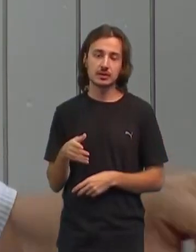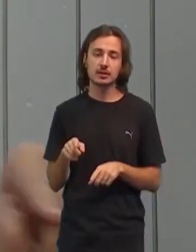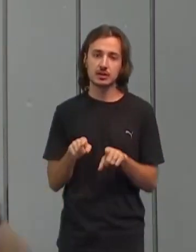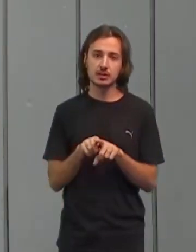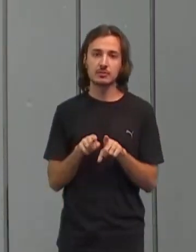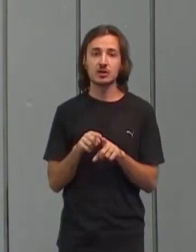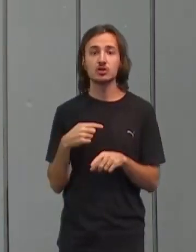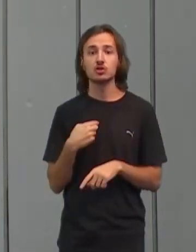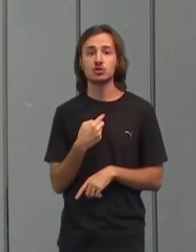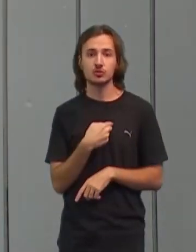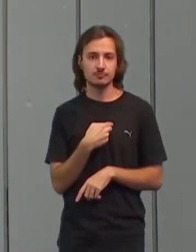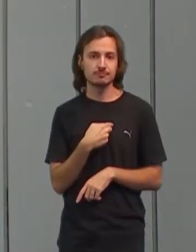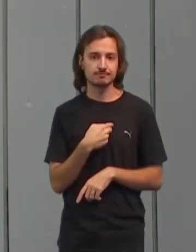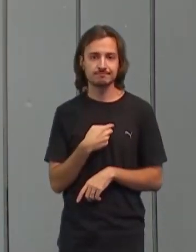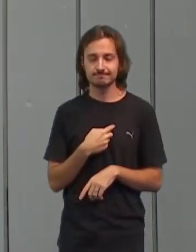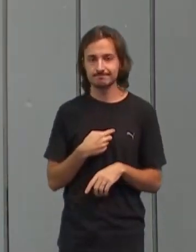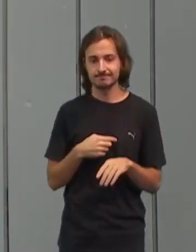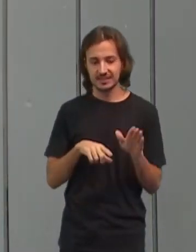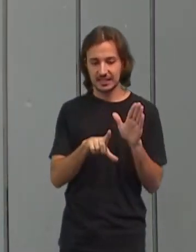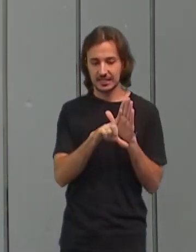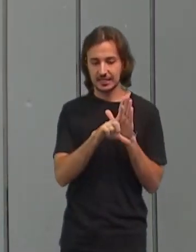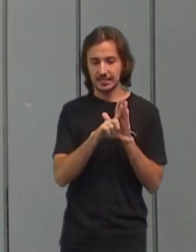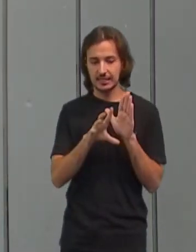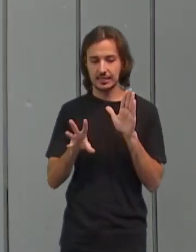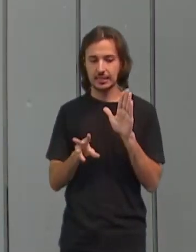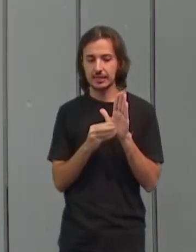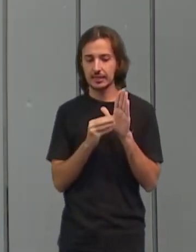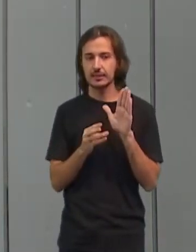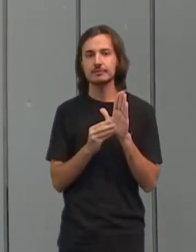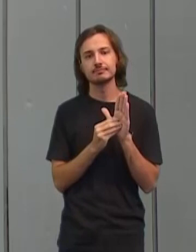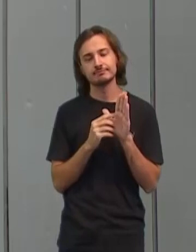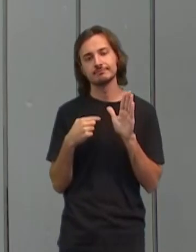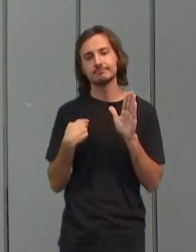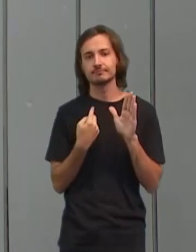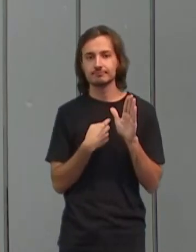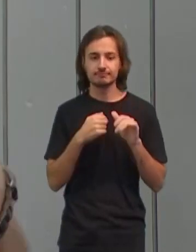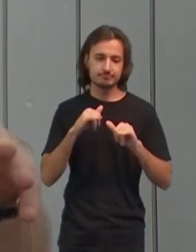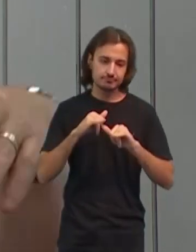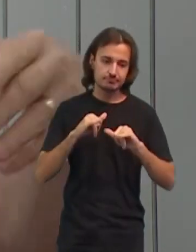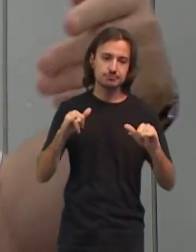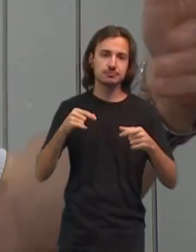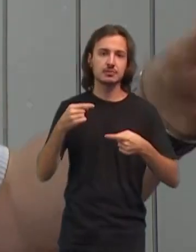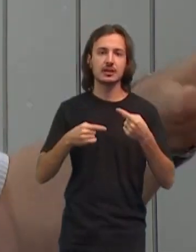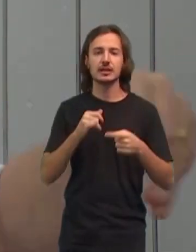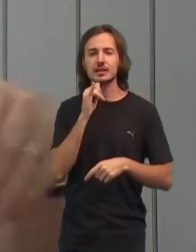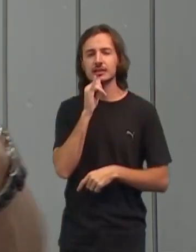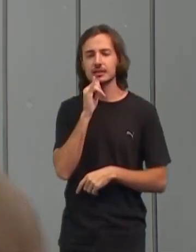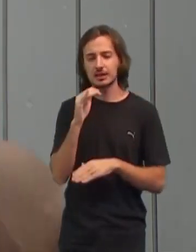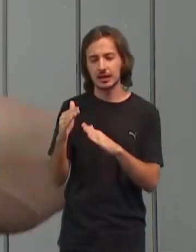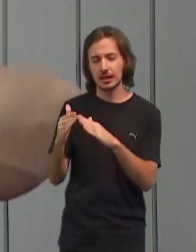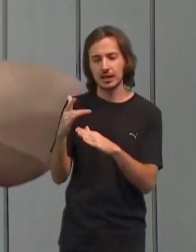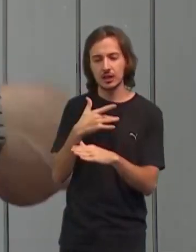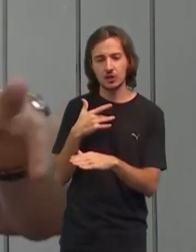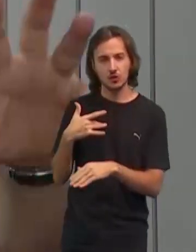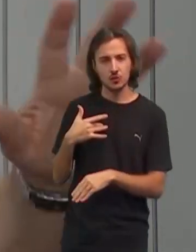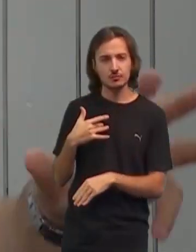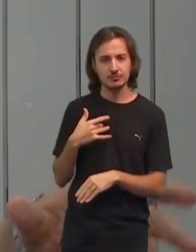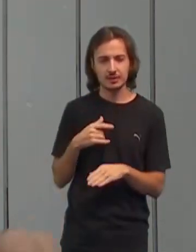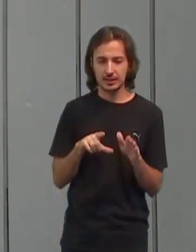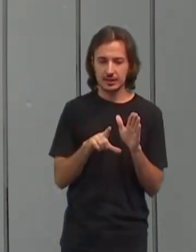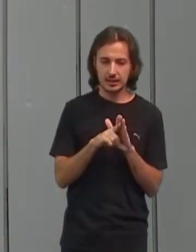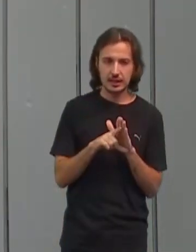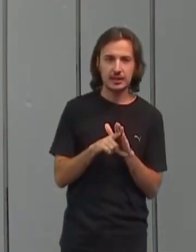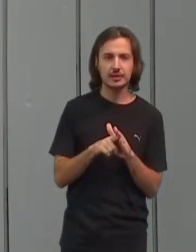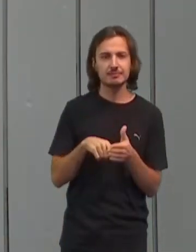emendas parlamentares, porque hoje é perder o tempo. Você manda a emenda para reformar uma UBS, você perdeu o dinheiro, porque ela não vai ser